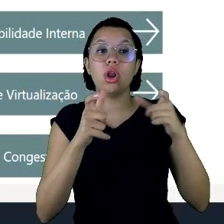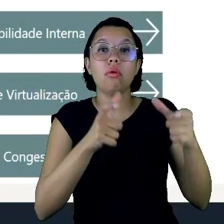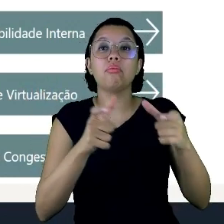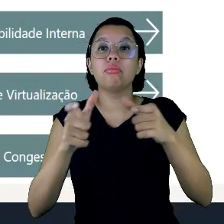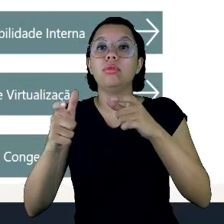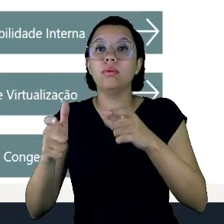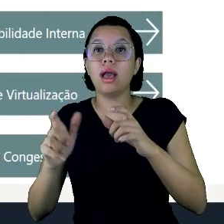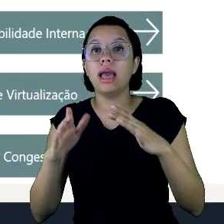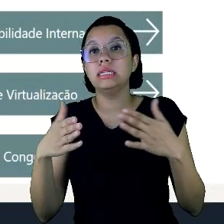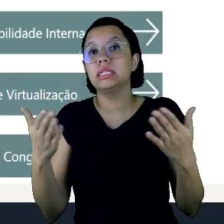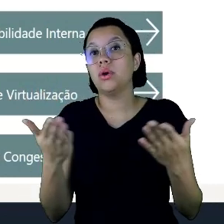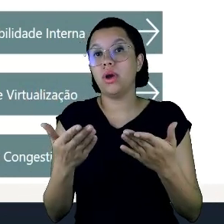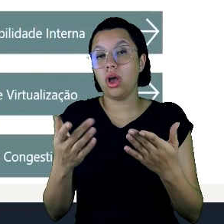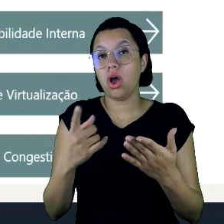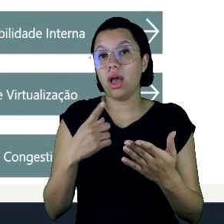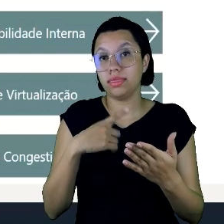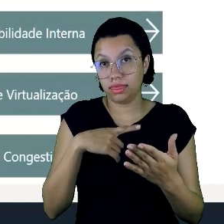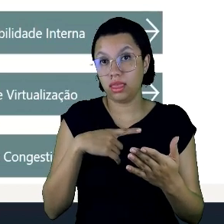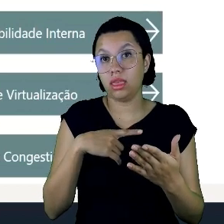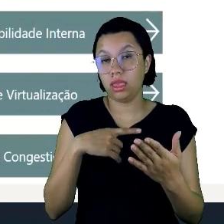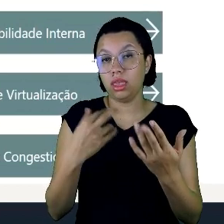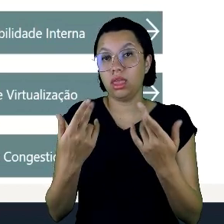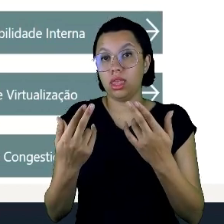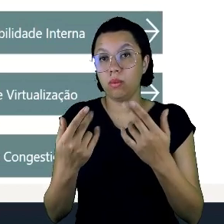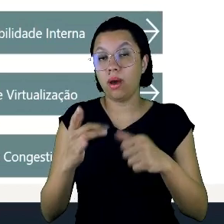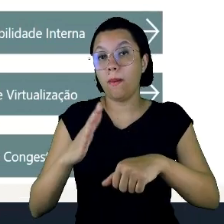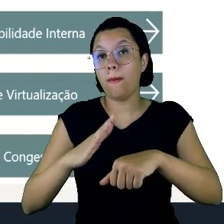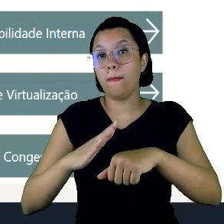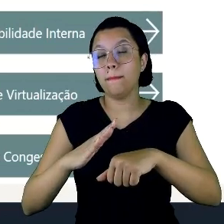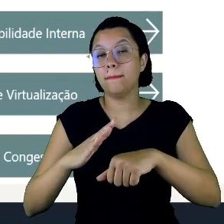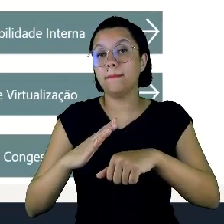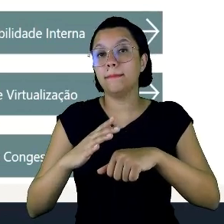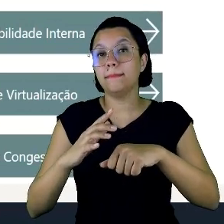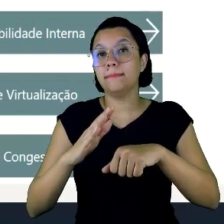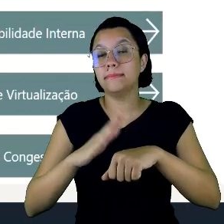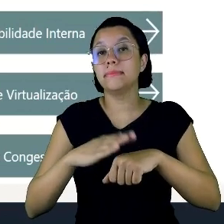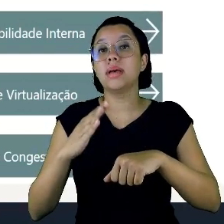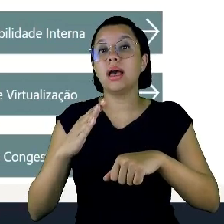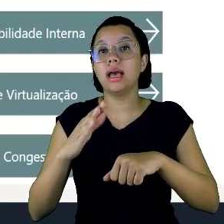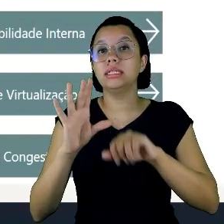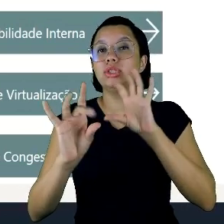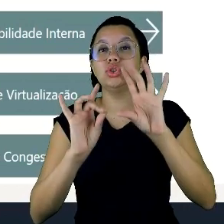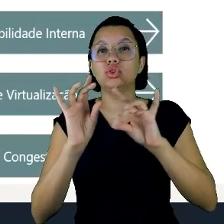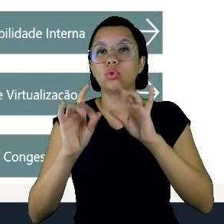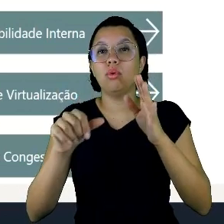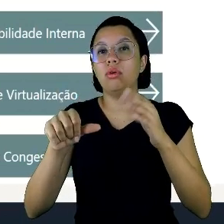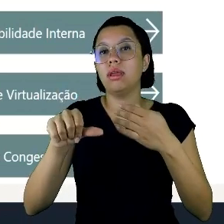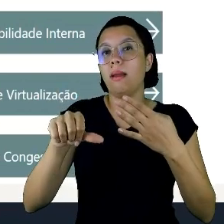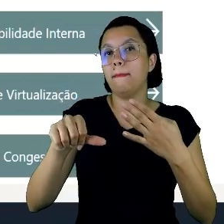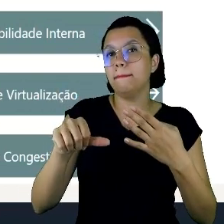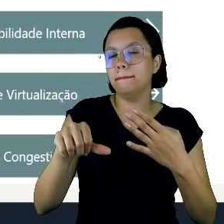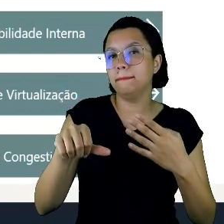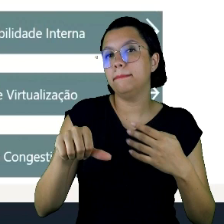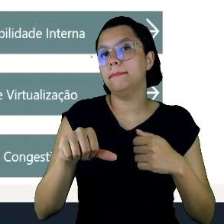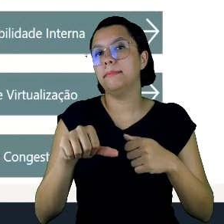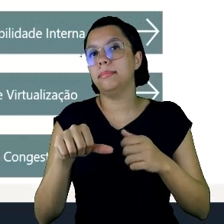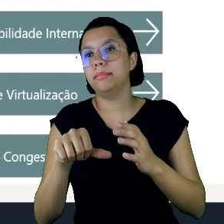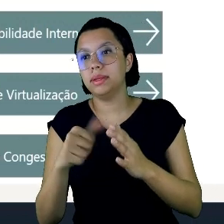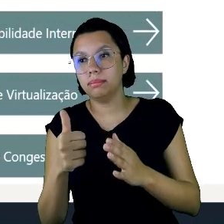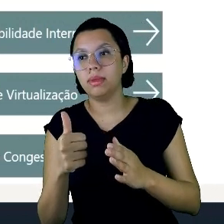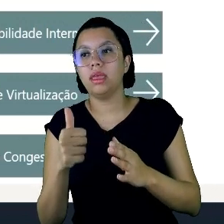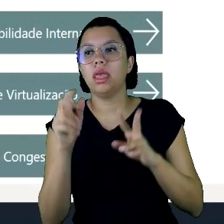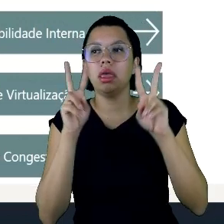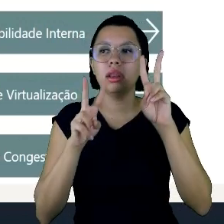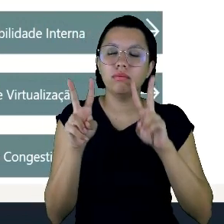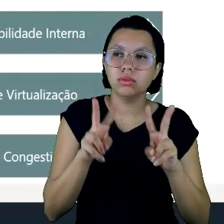aqui, além do filtro da unidade, é possível escolher a primeira visualização que